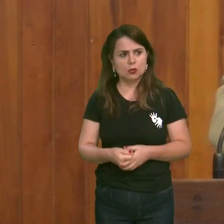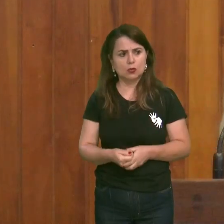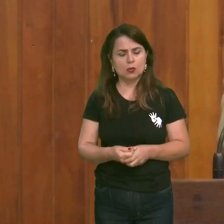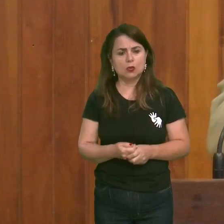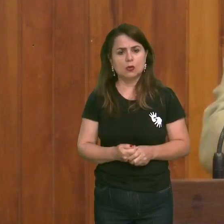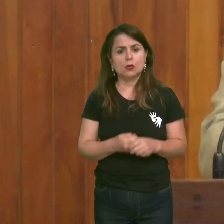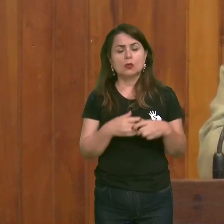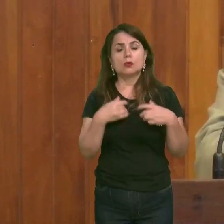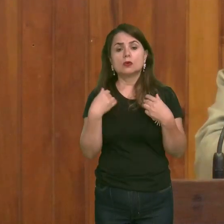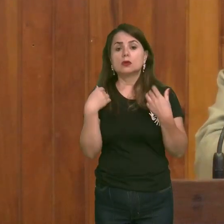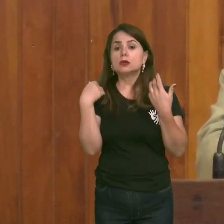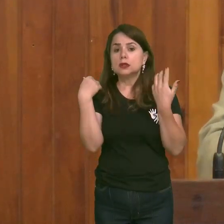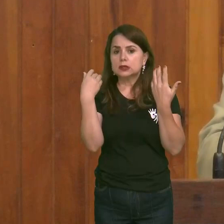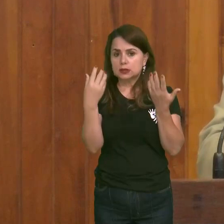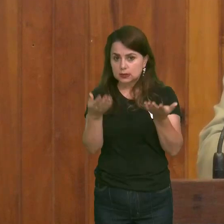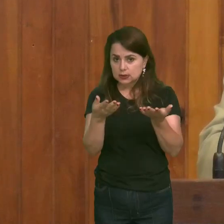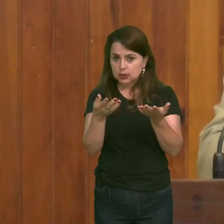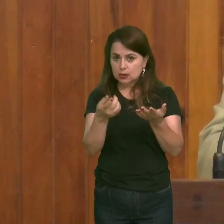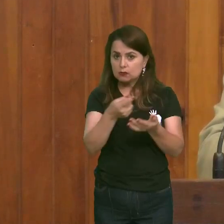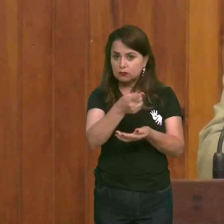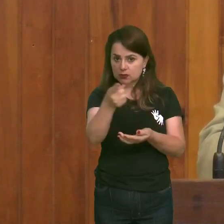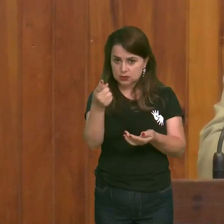então população de Marília